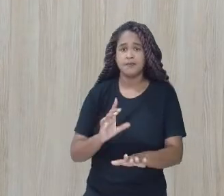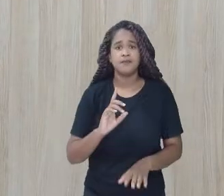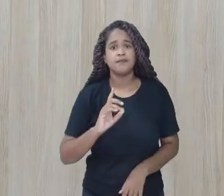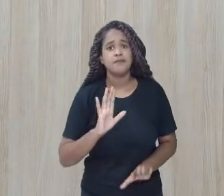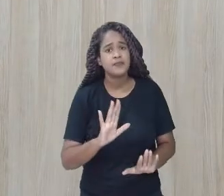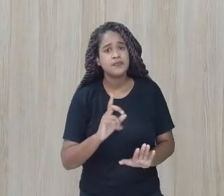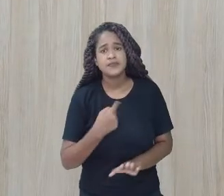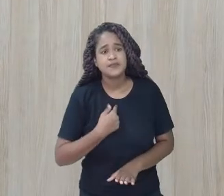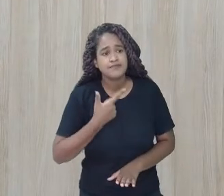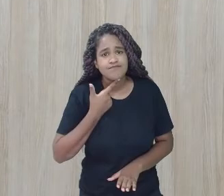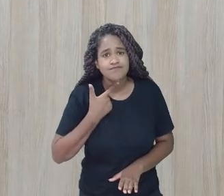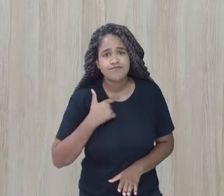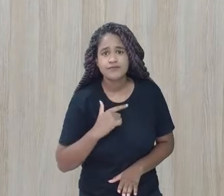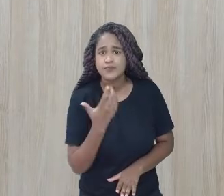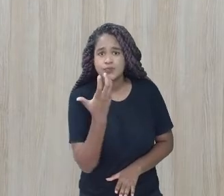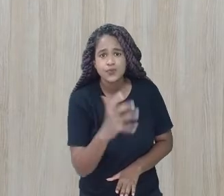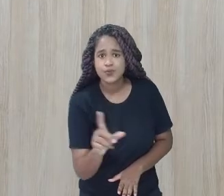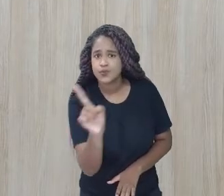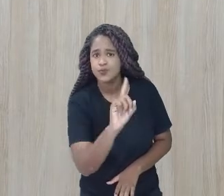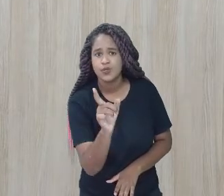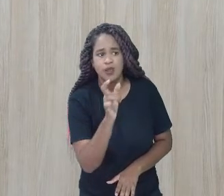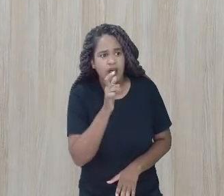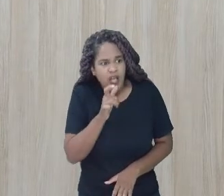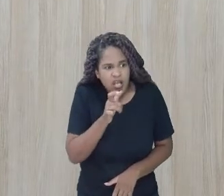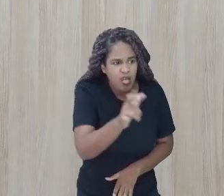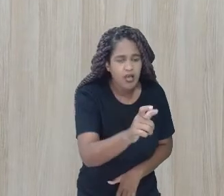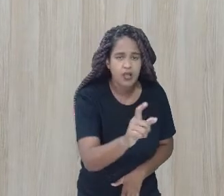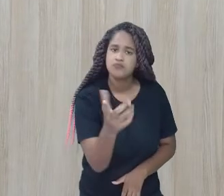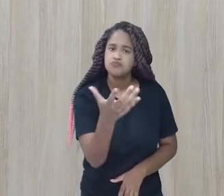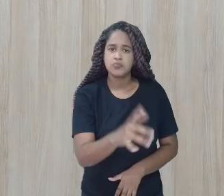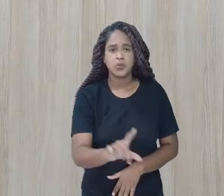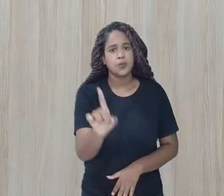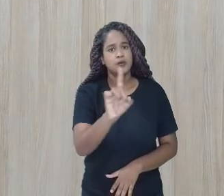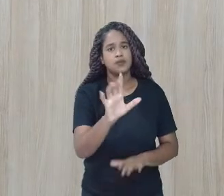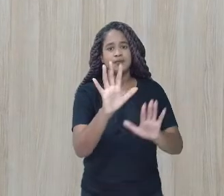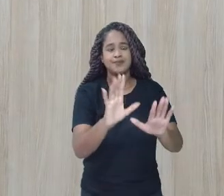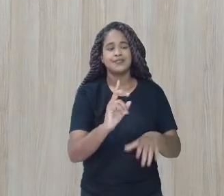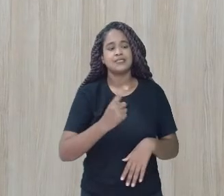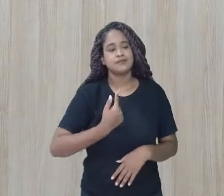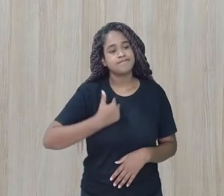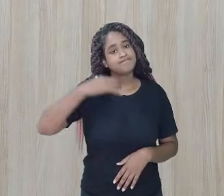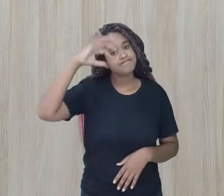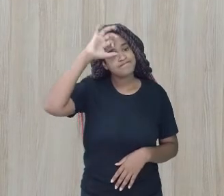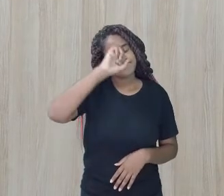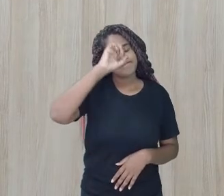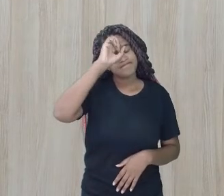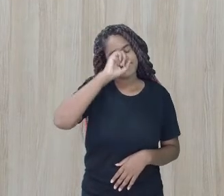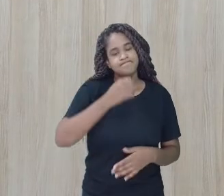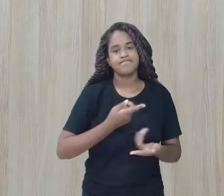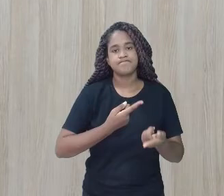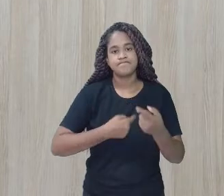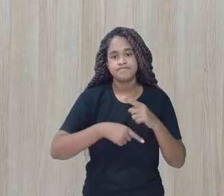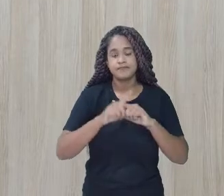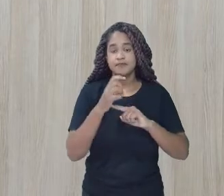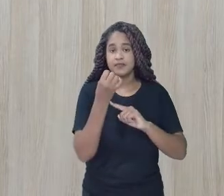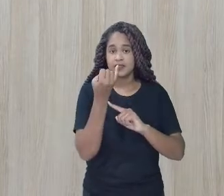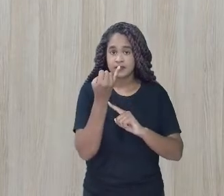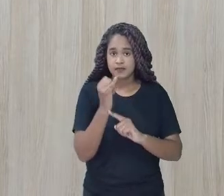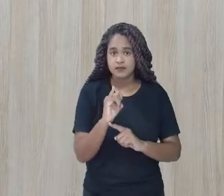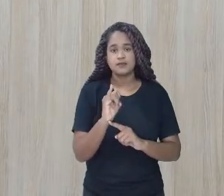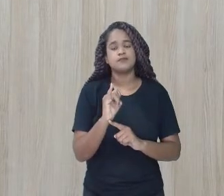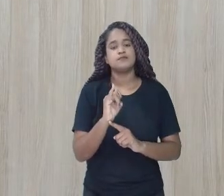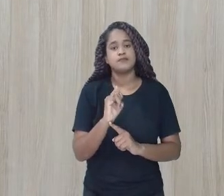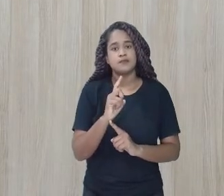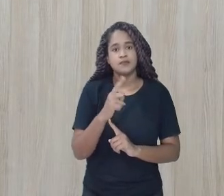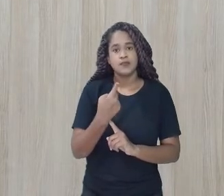a intenção de falar essa coisa que magoou. Mas a gente só aprende, a gente só evolui como seres humanos